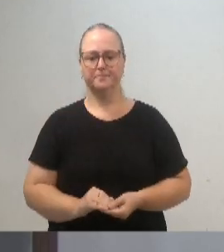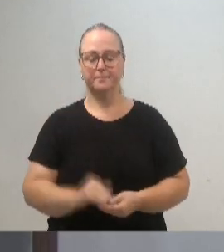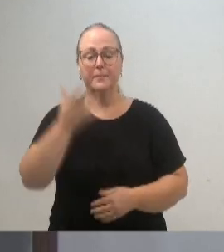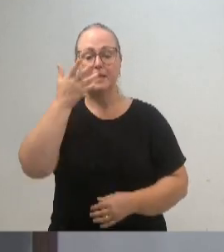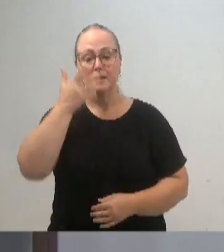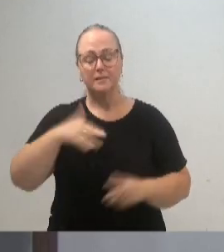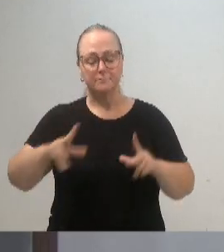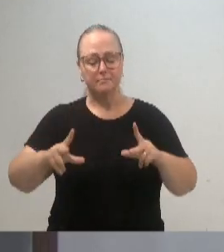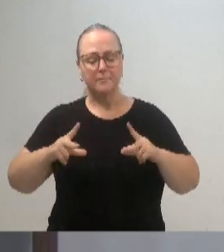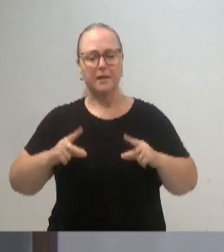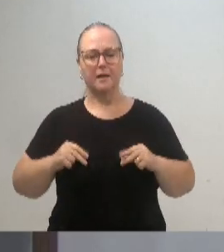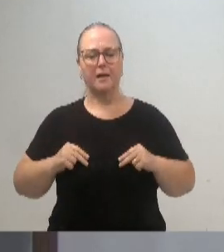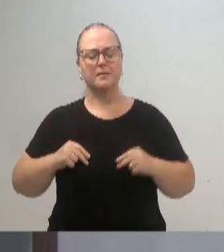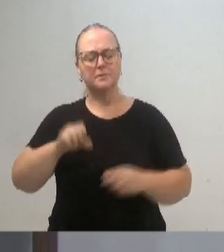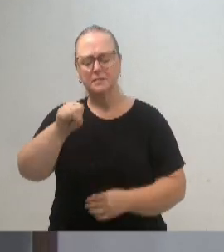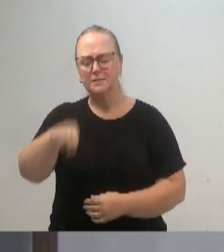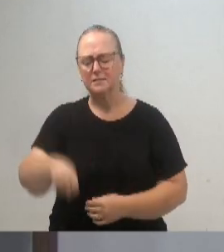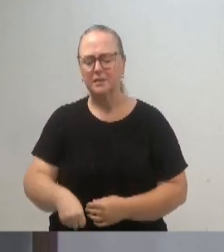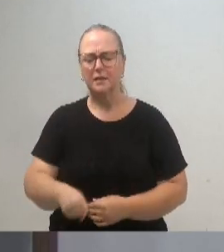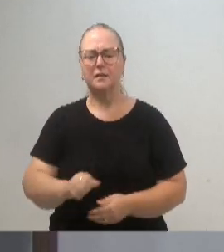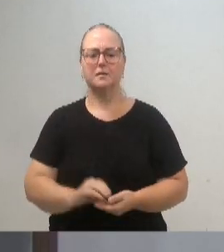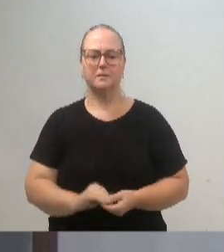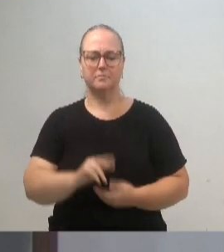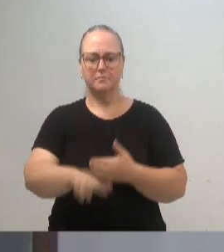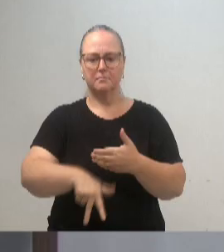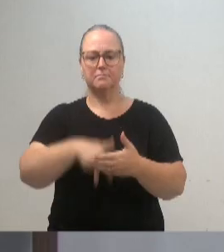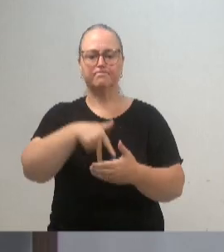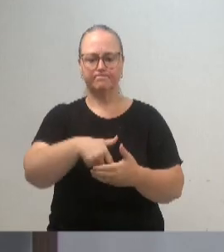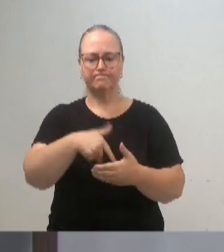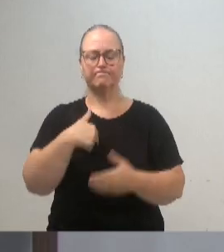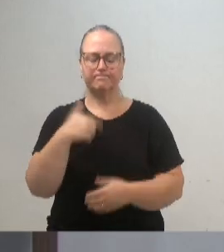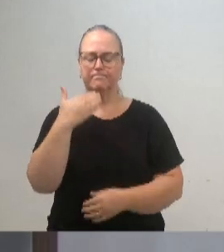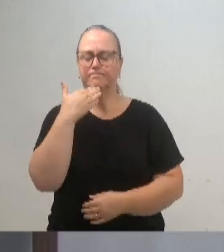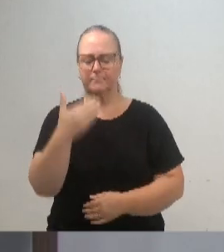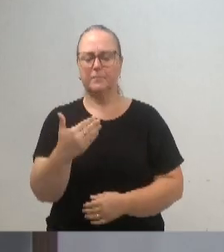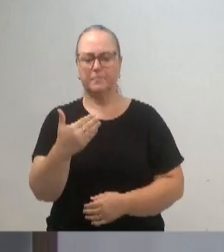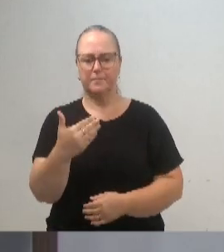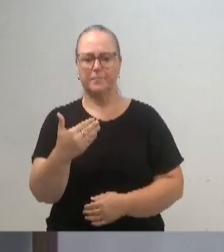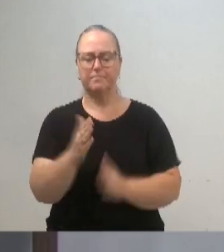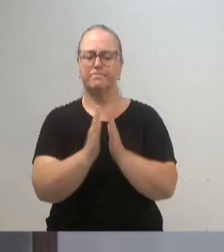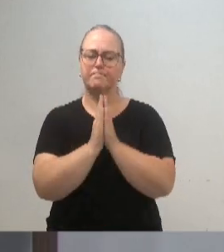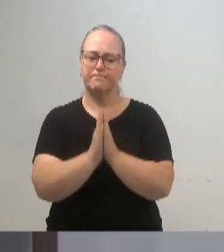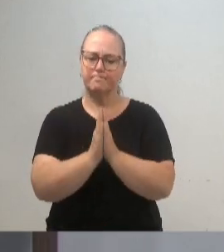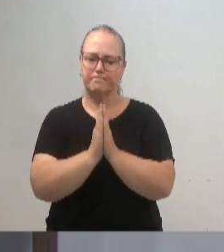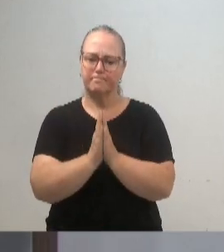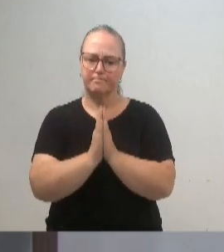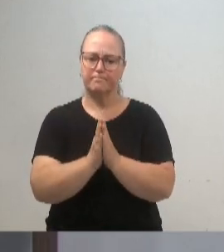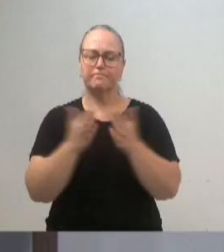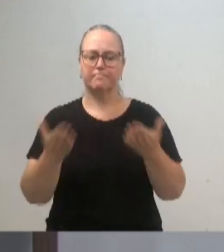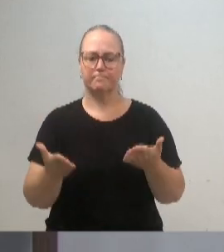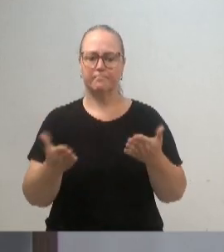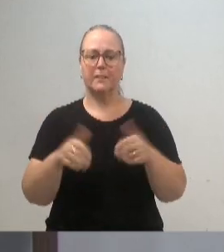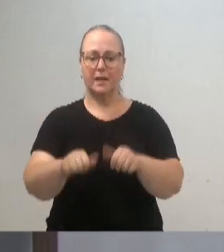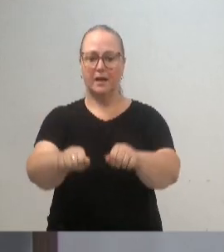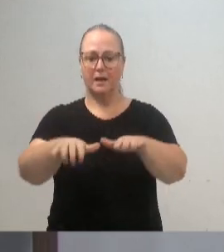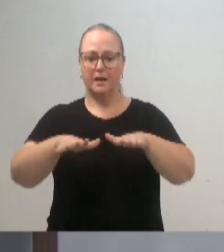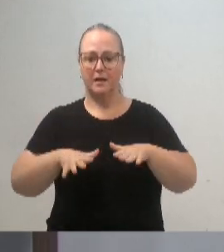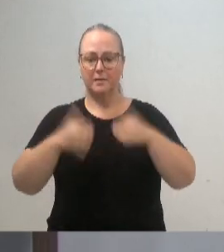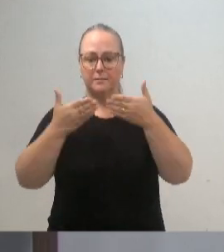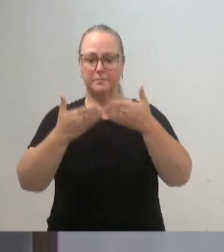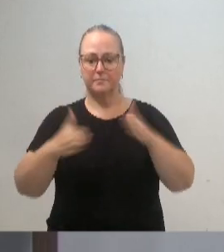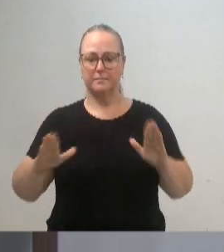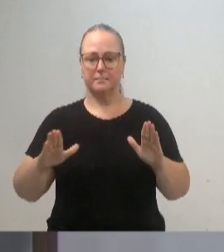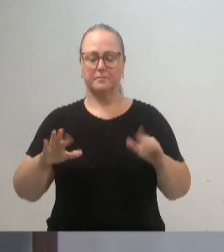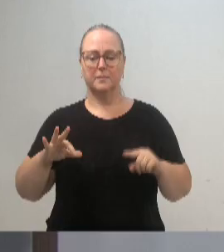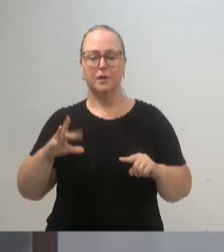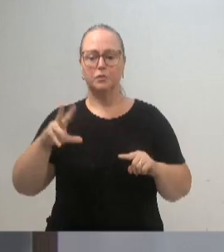muito mais. Por meio dessa tribuna livre, eu venho pedir, ou talvez suplicar, uma audiência pública, chamando aqui